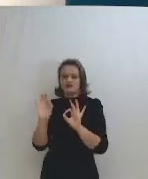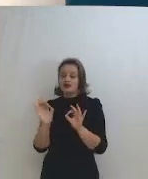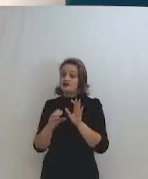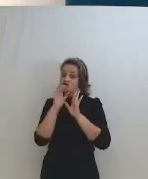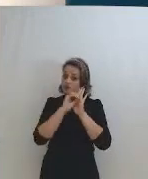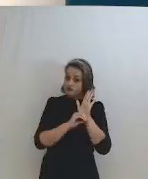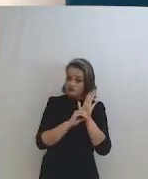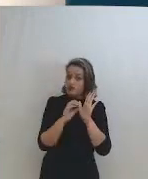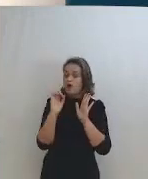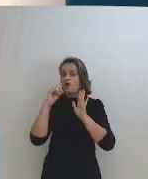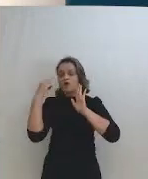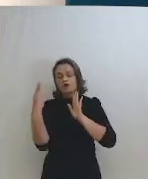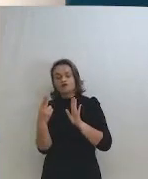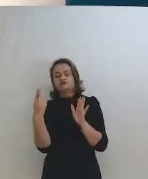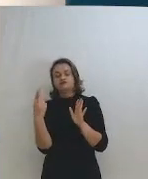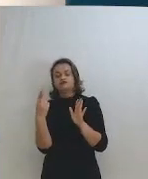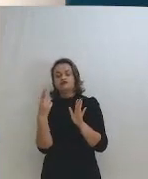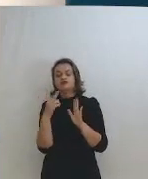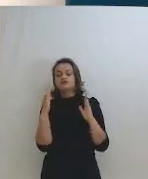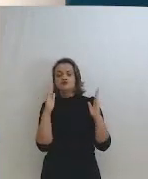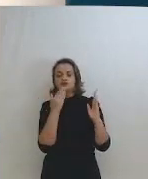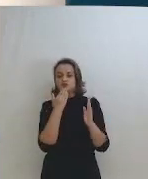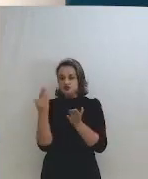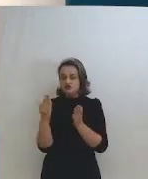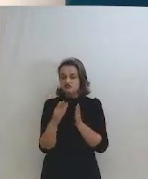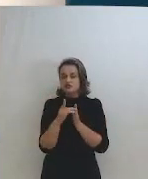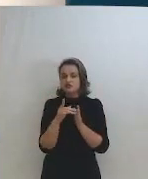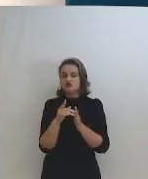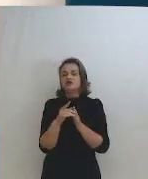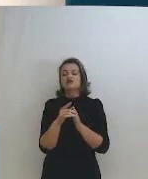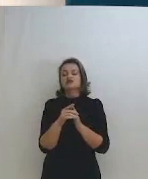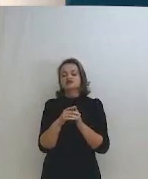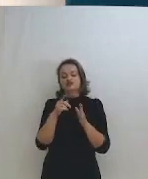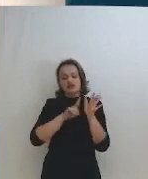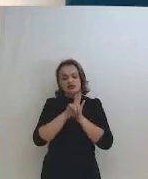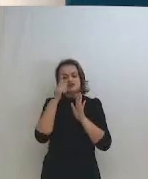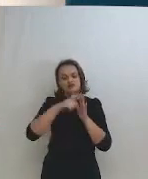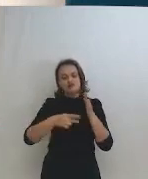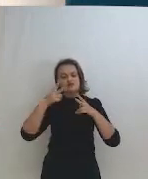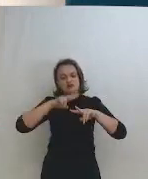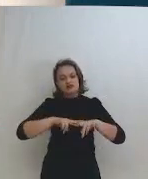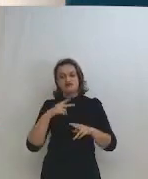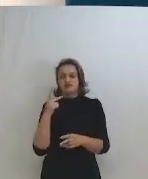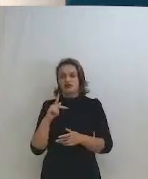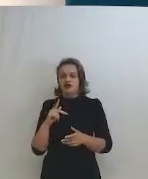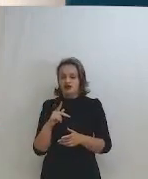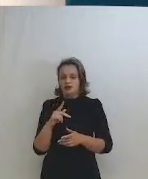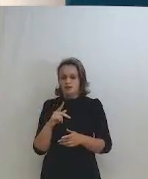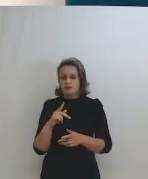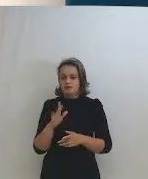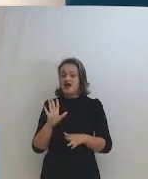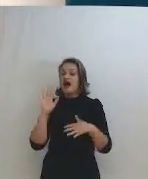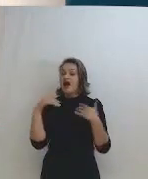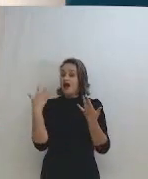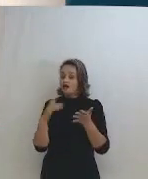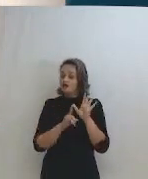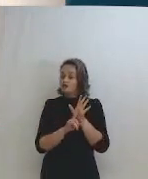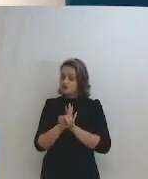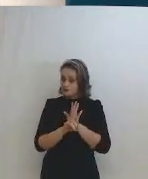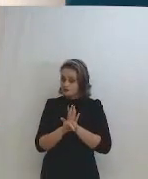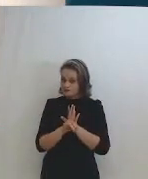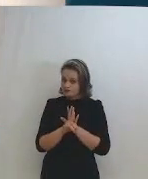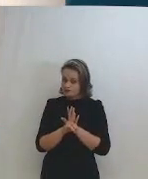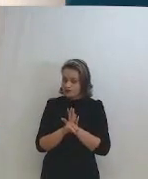no momento do pedido da revogação da prisão preventiva. Uma vez que for utilizado o argumento